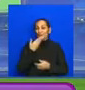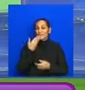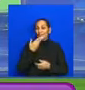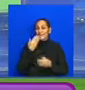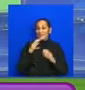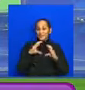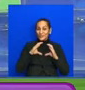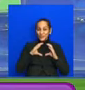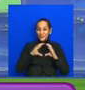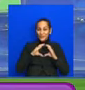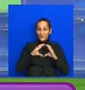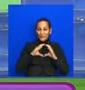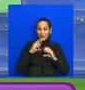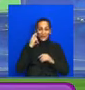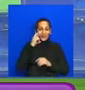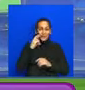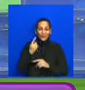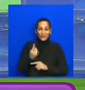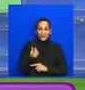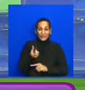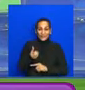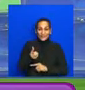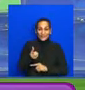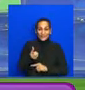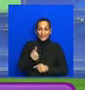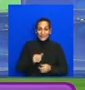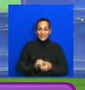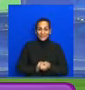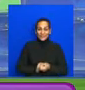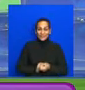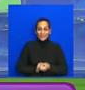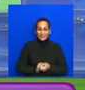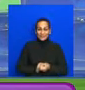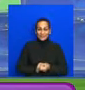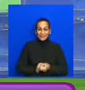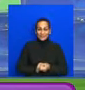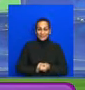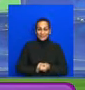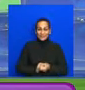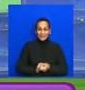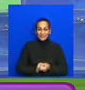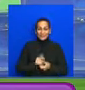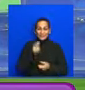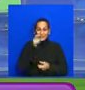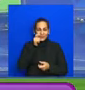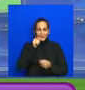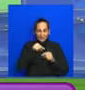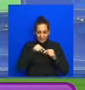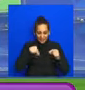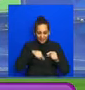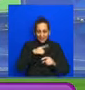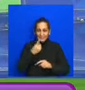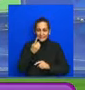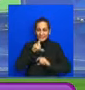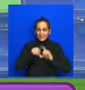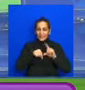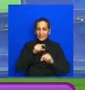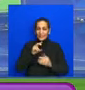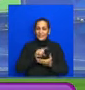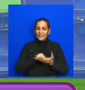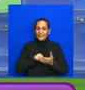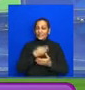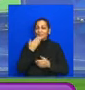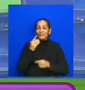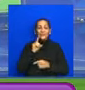Fácil. Bola rosa, 16. Rosa, 16. Vamos conferir? As 15 dezenas sorteadas na